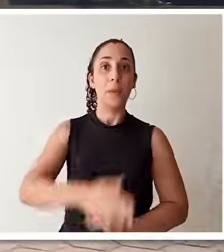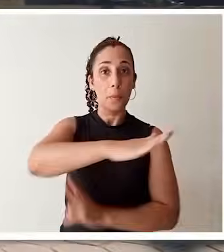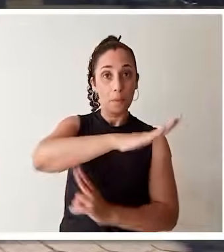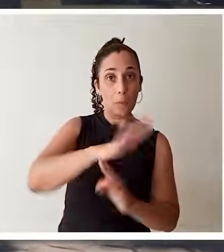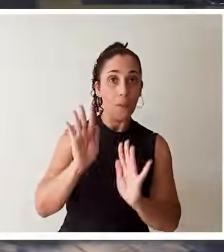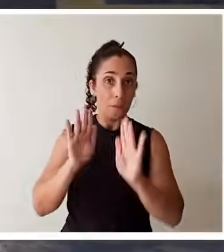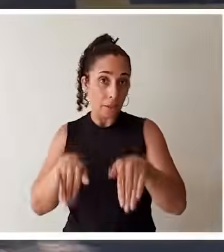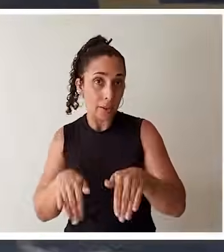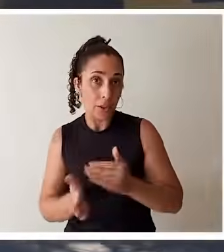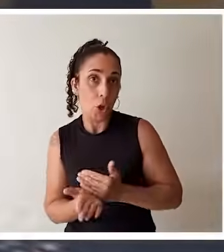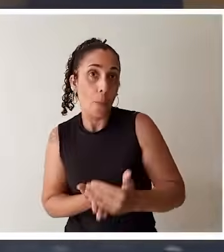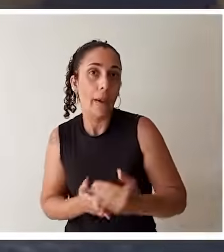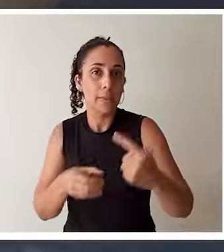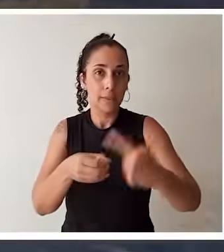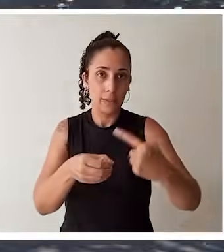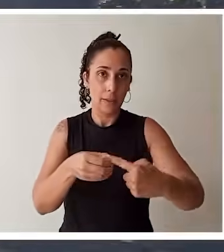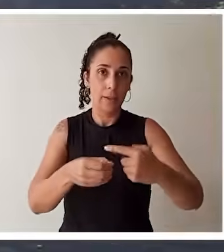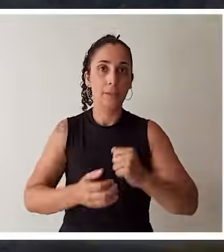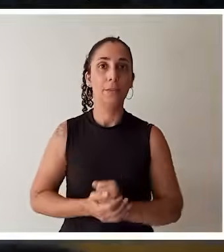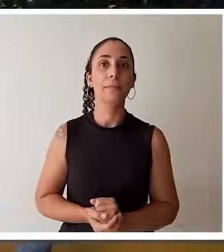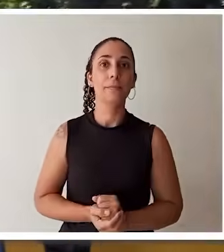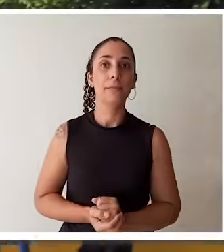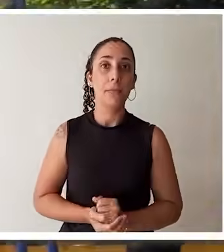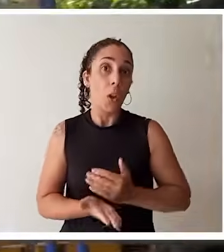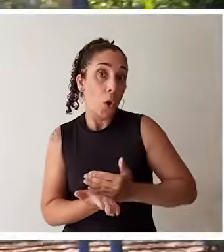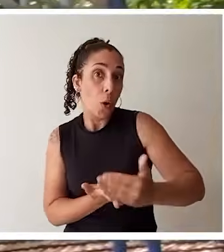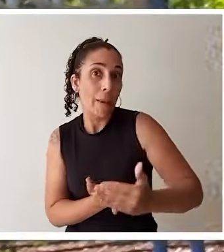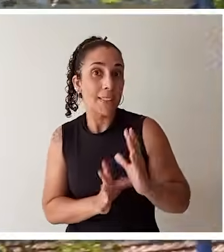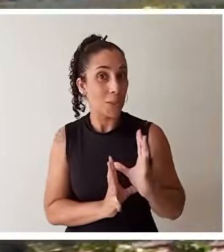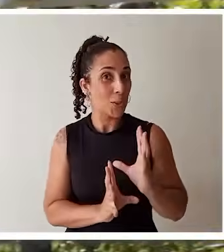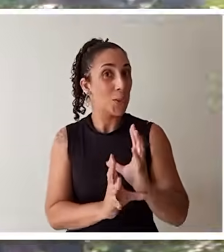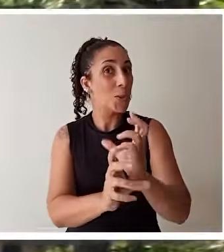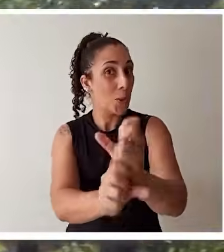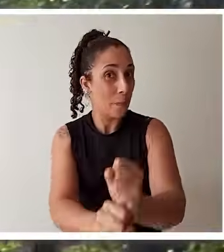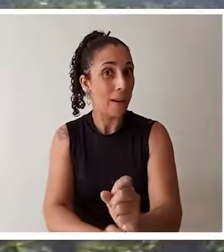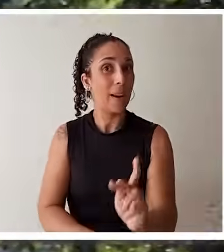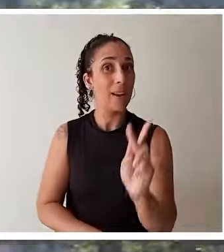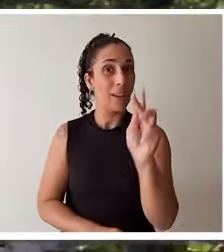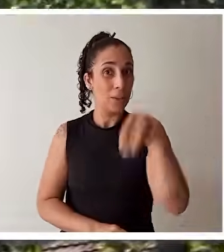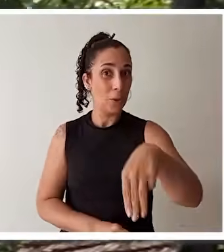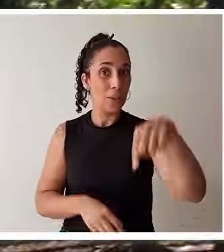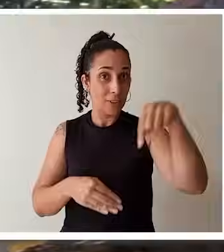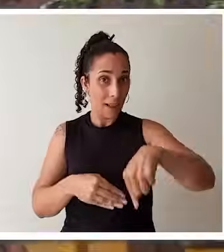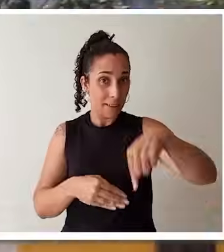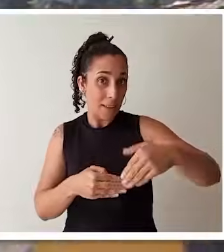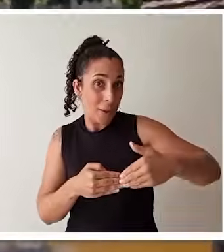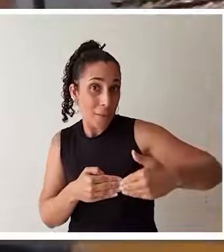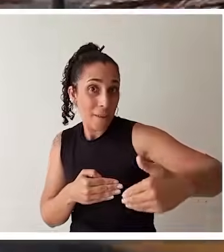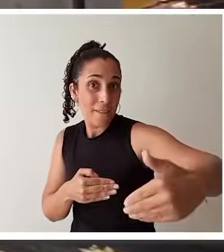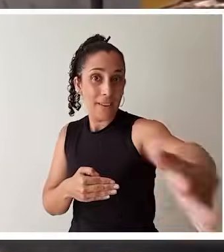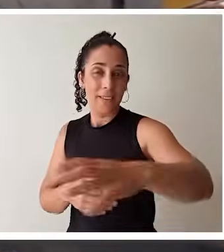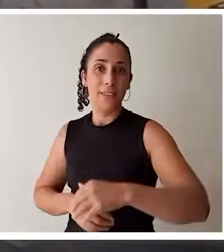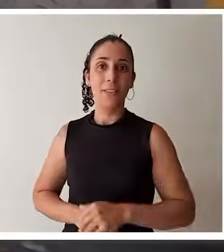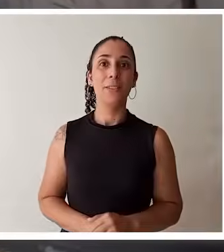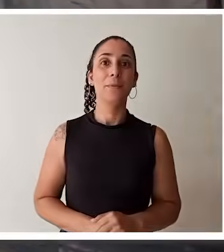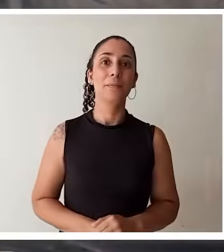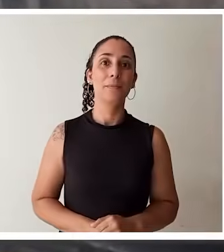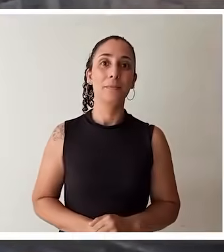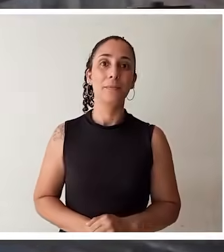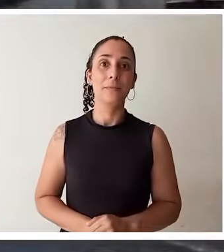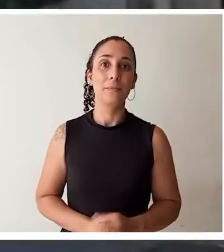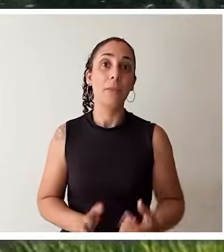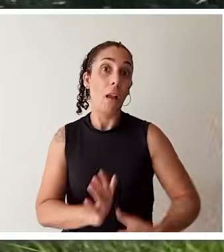Logo após a ponte, começam as terras chiadorenses. Hora de zerar o odômetro. Vamos começar a contar os quilômetros a partir